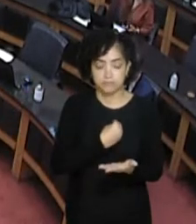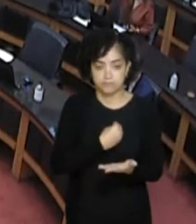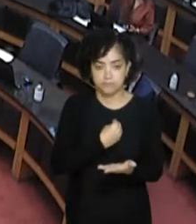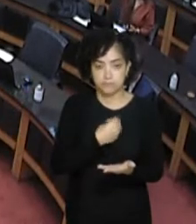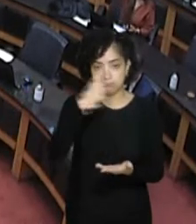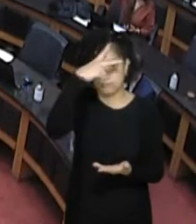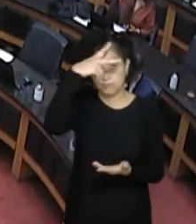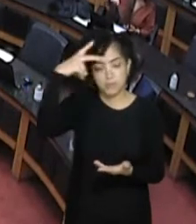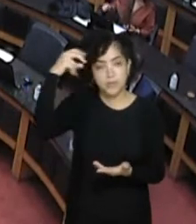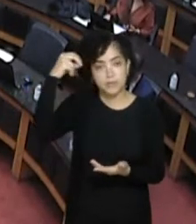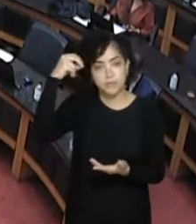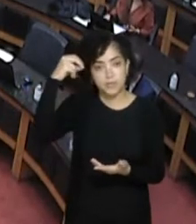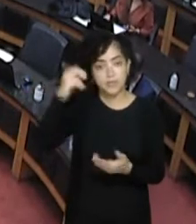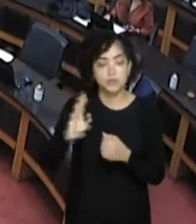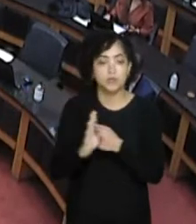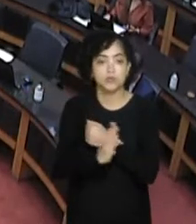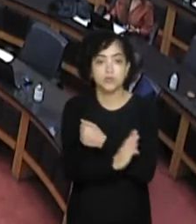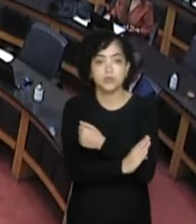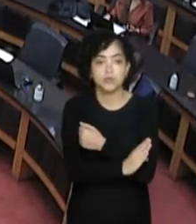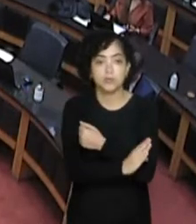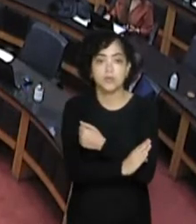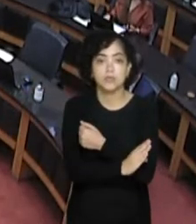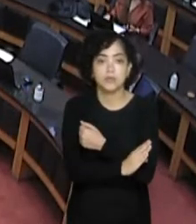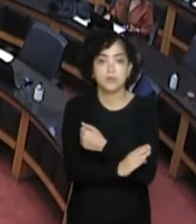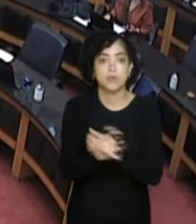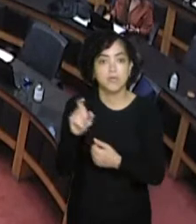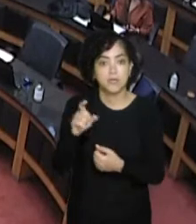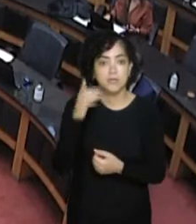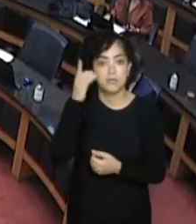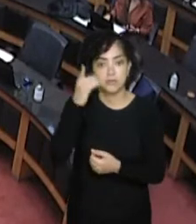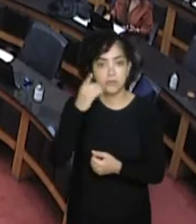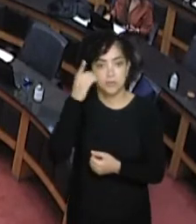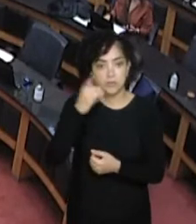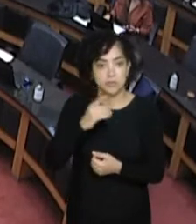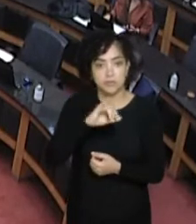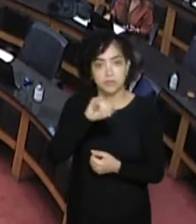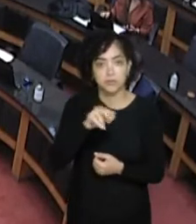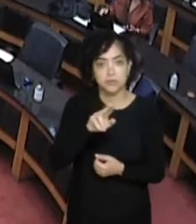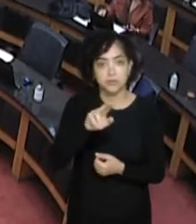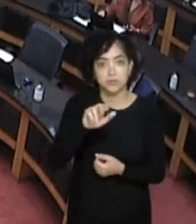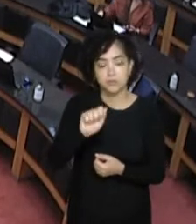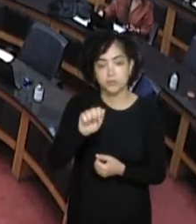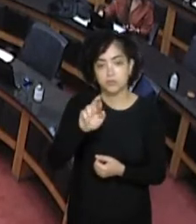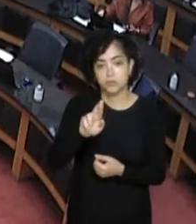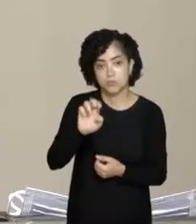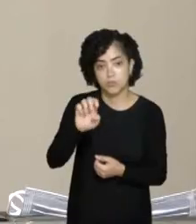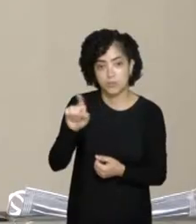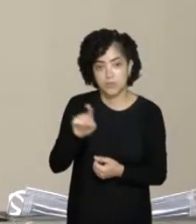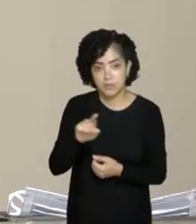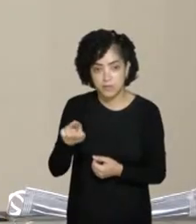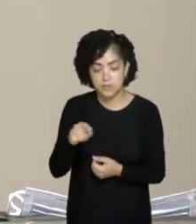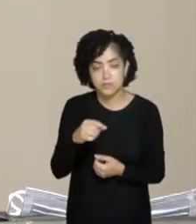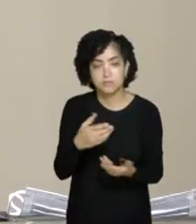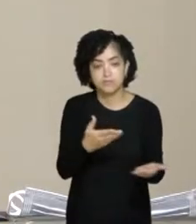prefeito de Tubarão, também nosso ex-deputado Juarez Ponticelli.